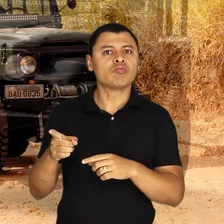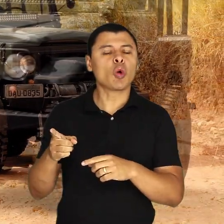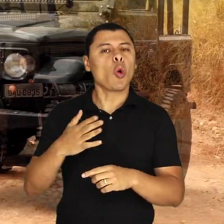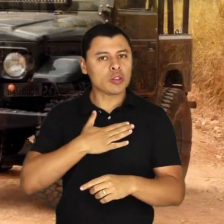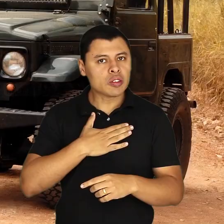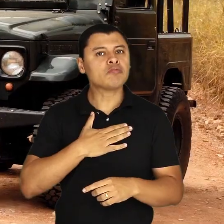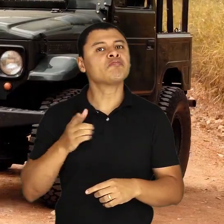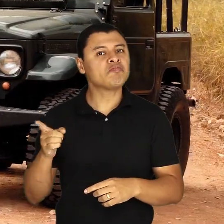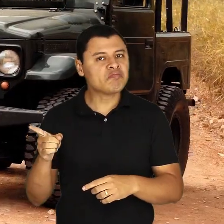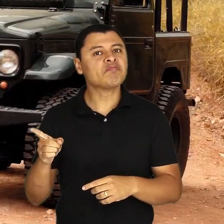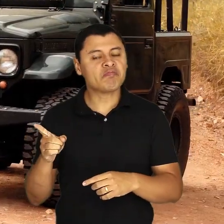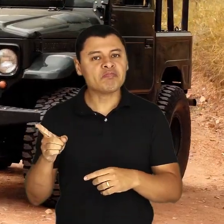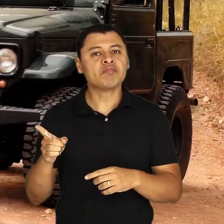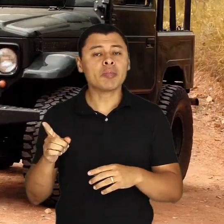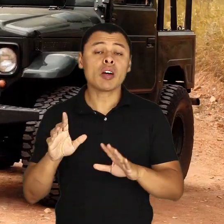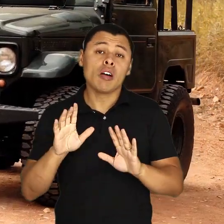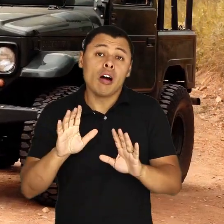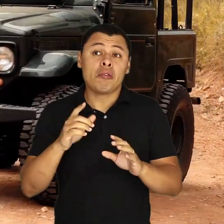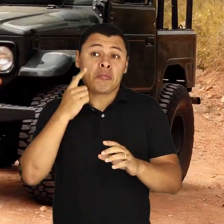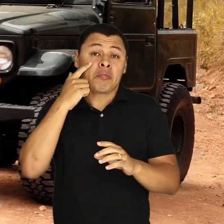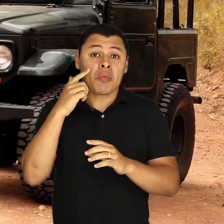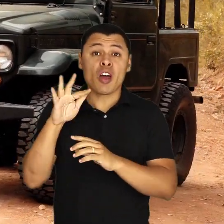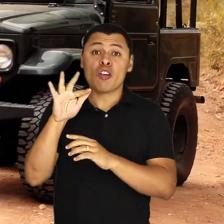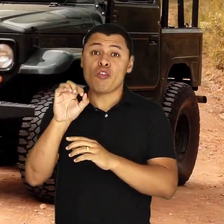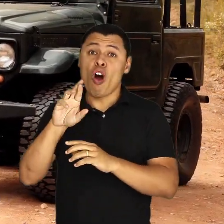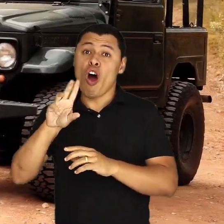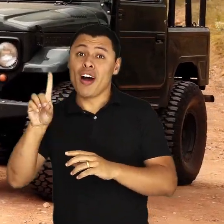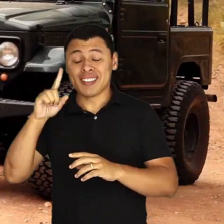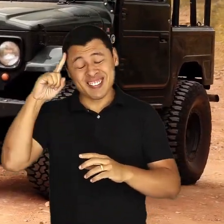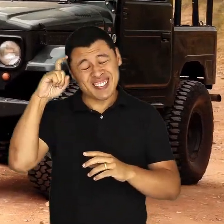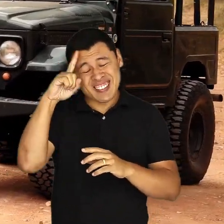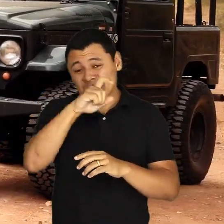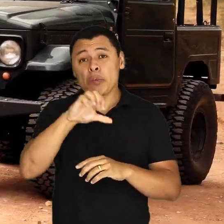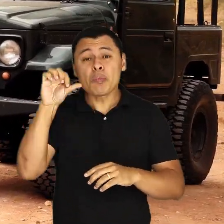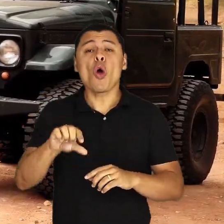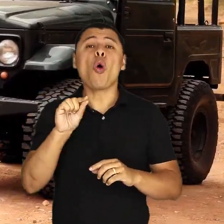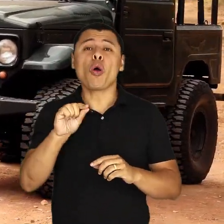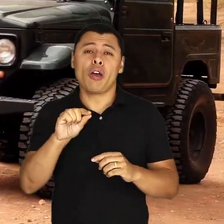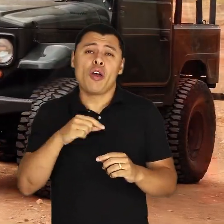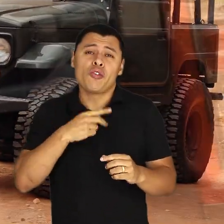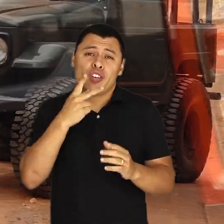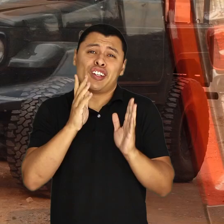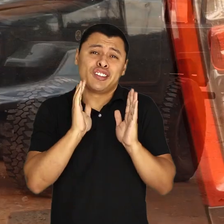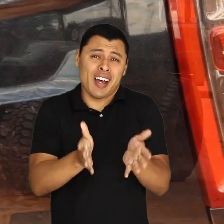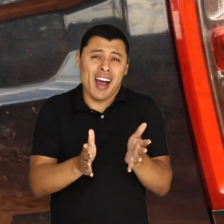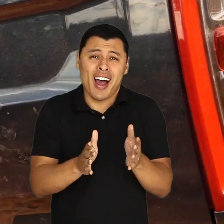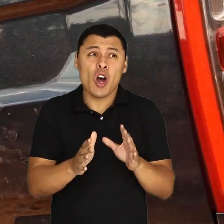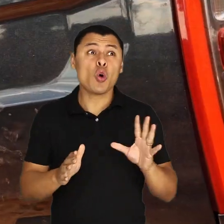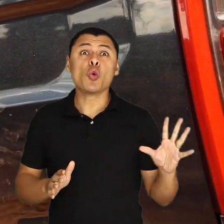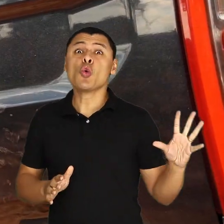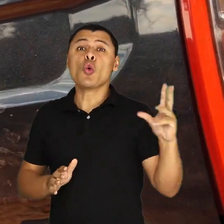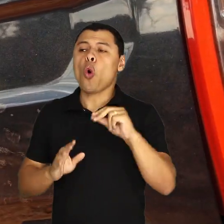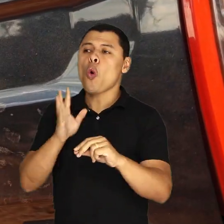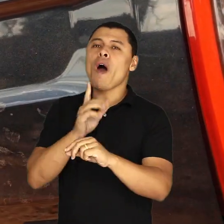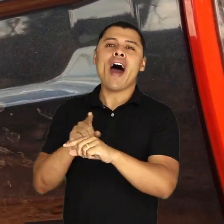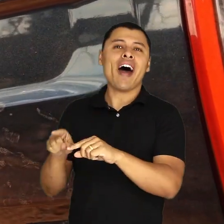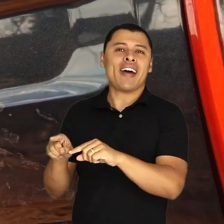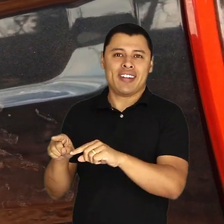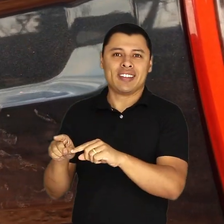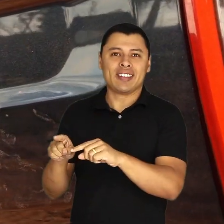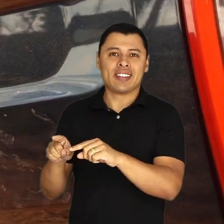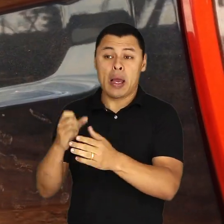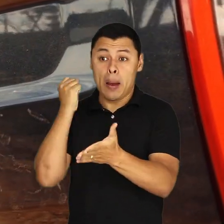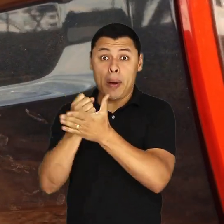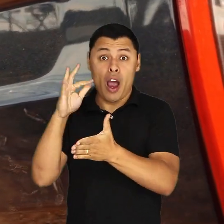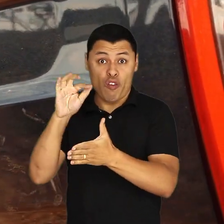aqui. Qual que é a grande questão? É o momento da Ford, né? Esse é o grande desafio. Como eu falei no começo do vídeo, esse é o produto que tem uma importância enorme para a